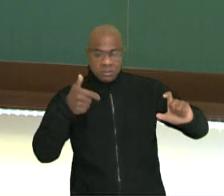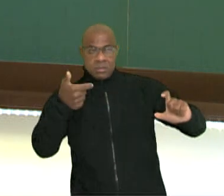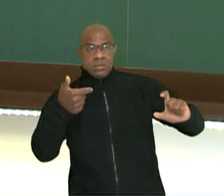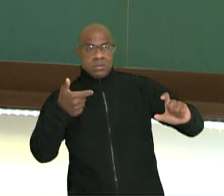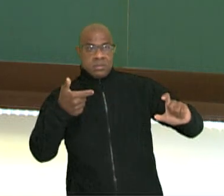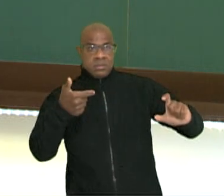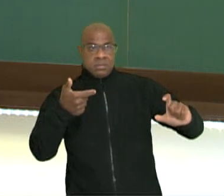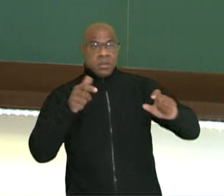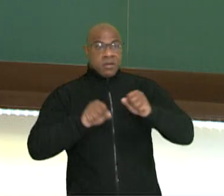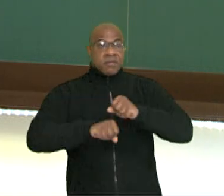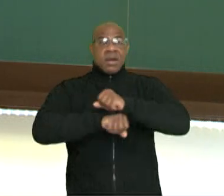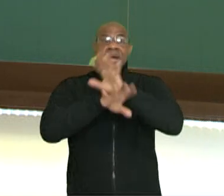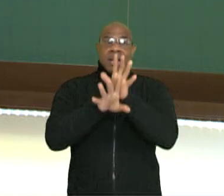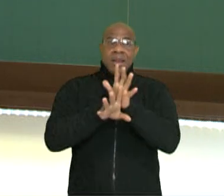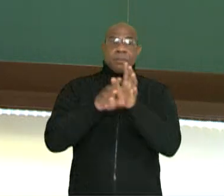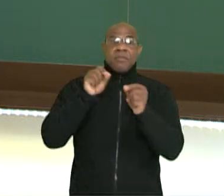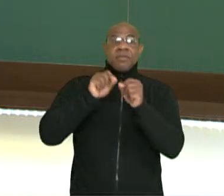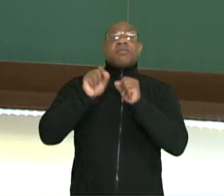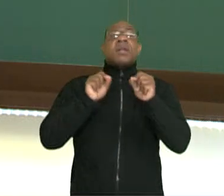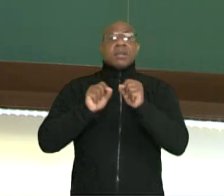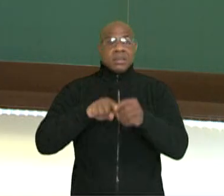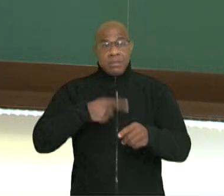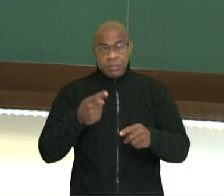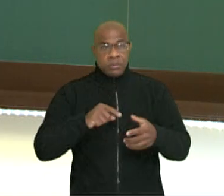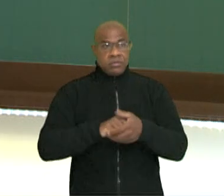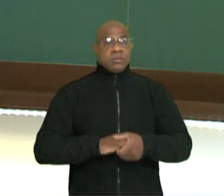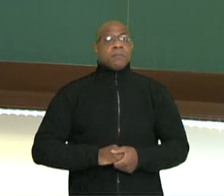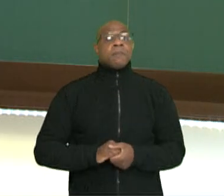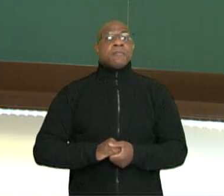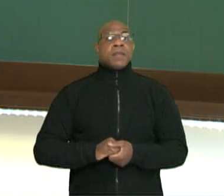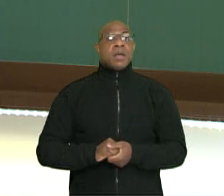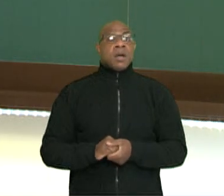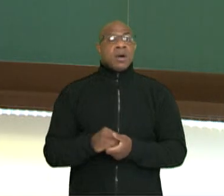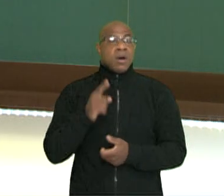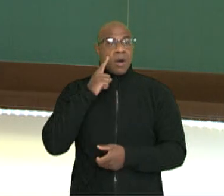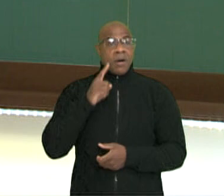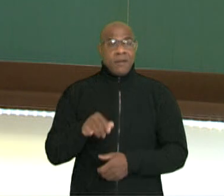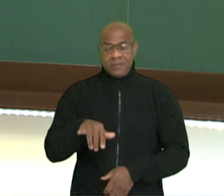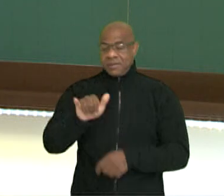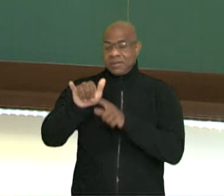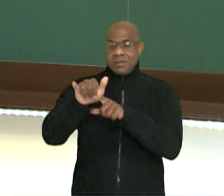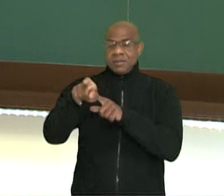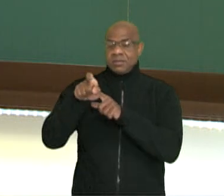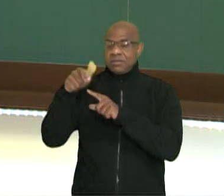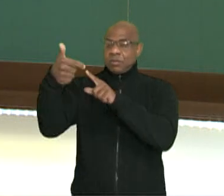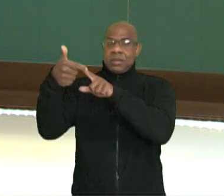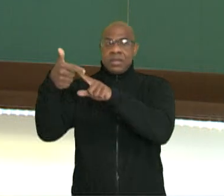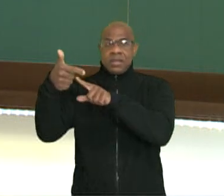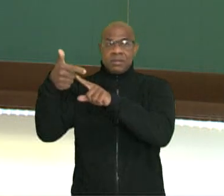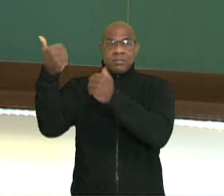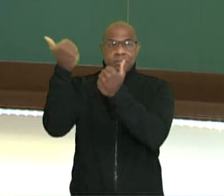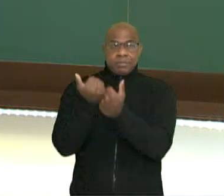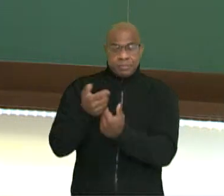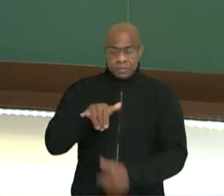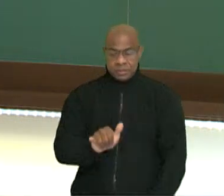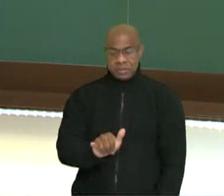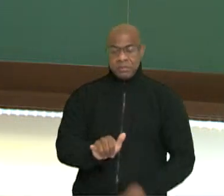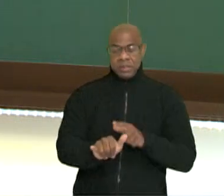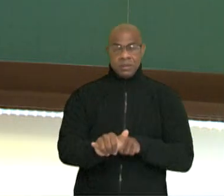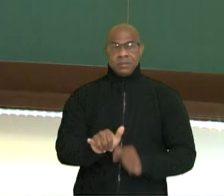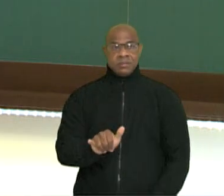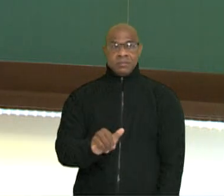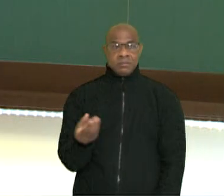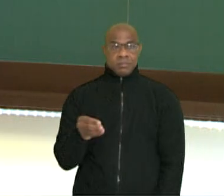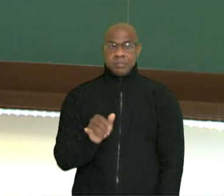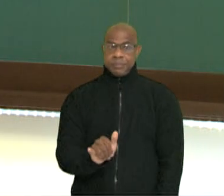Para ficar claro o que eu tenho que fazer. Então, aqui, ó, no lugar do x ao quadrado, eu escrevo y, que eu tinha me proposto a trocar. E